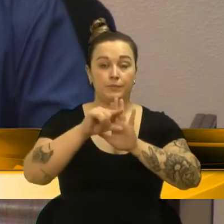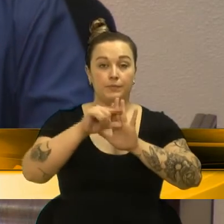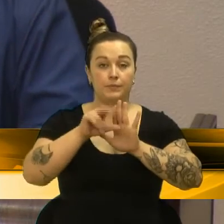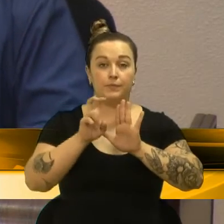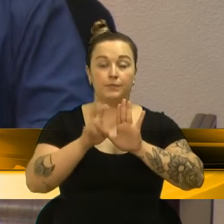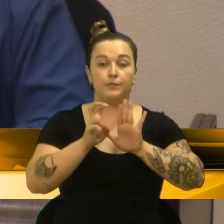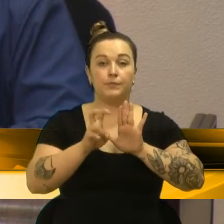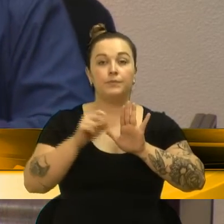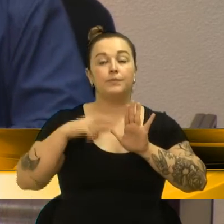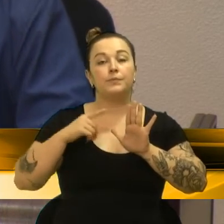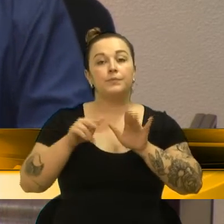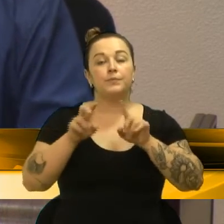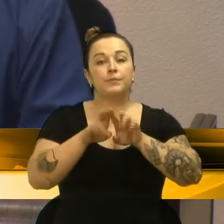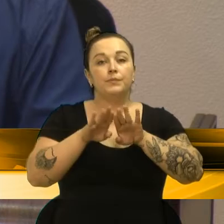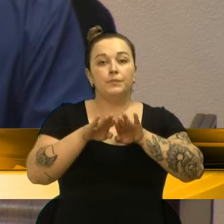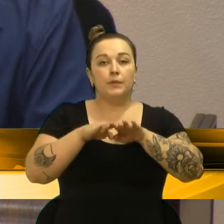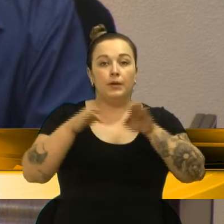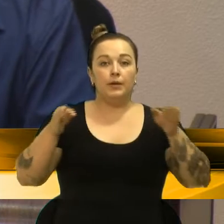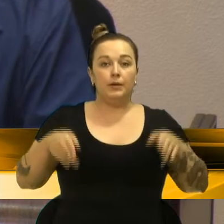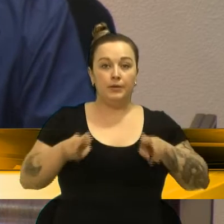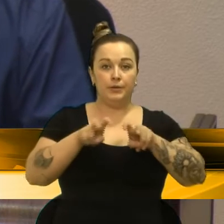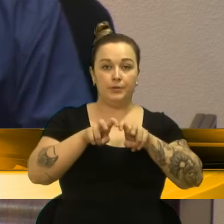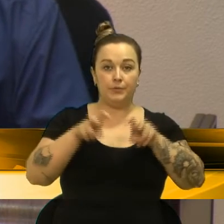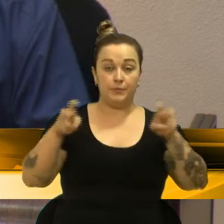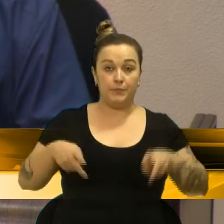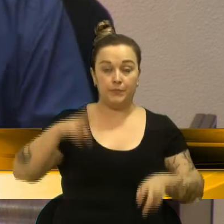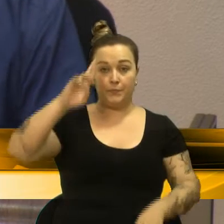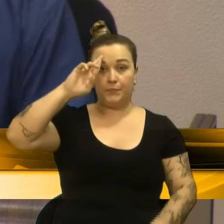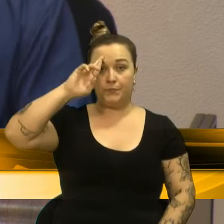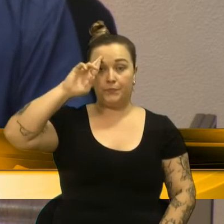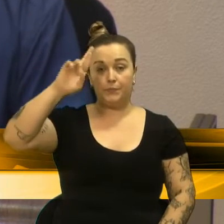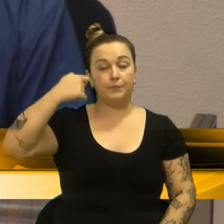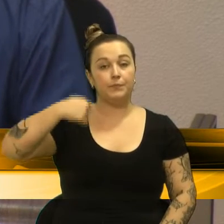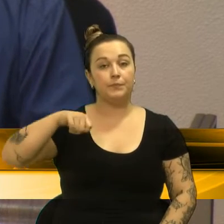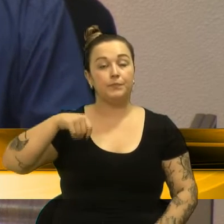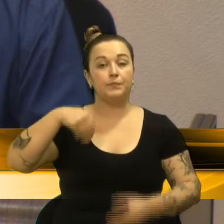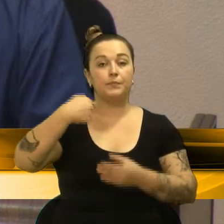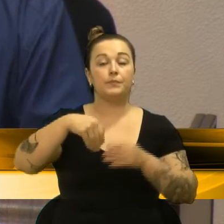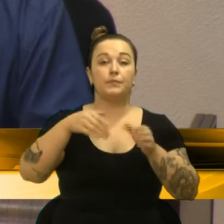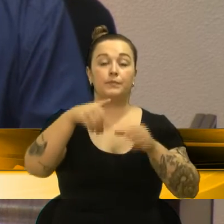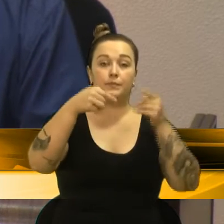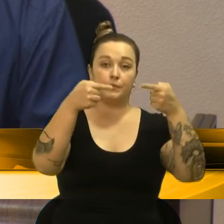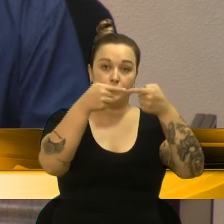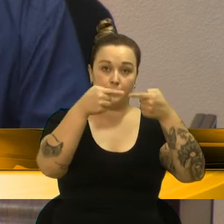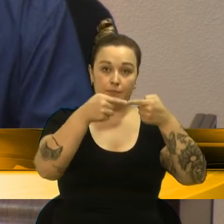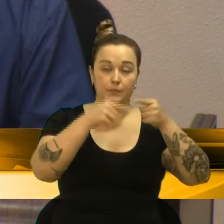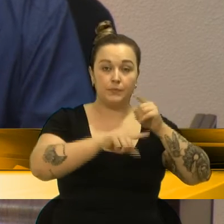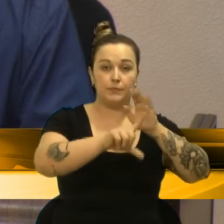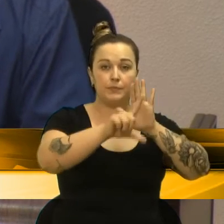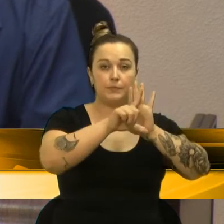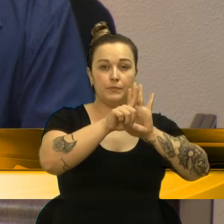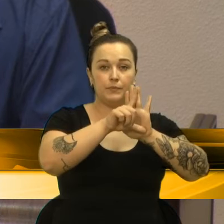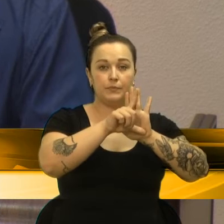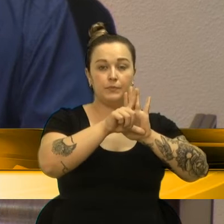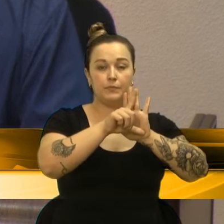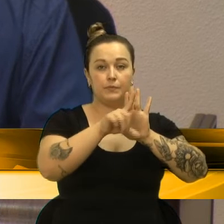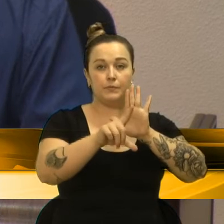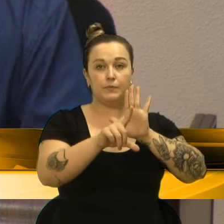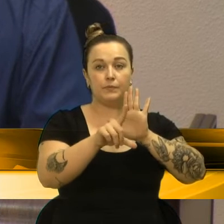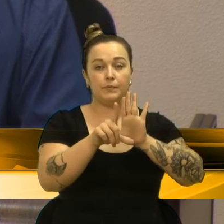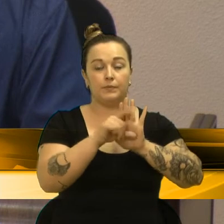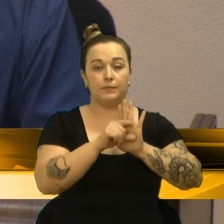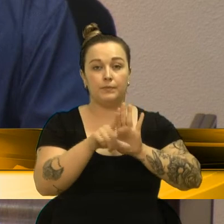mesa diretora, deverá sempre ser respeitada a paridade dentre os representantes de que trata o artigo 5º dessa lei. Inciso 6º. Os conselheiros municipais